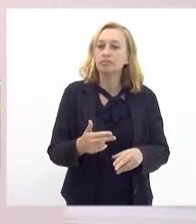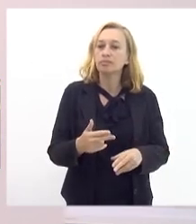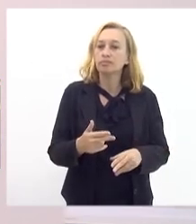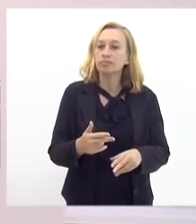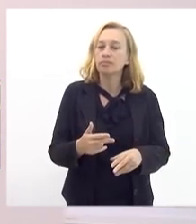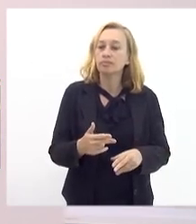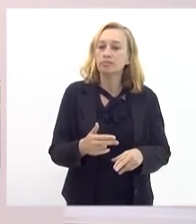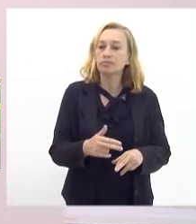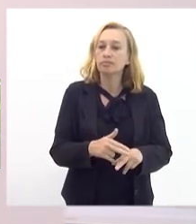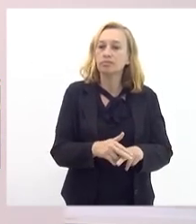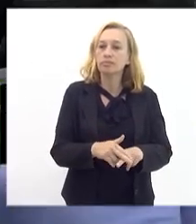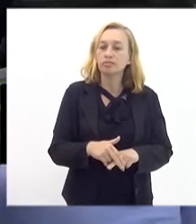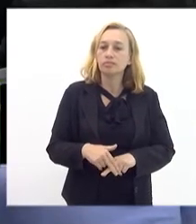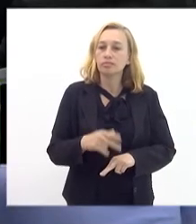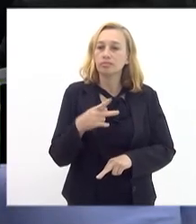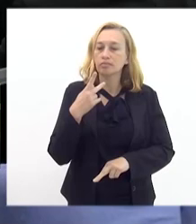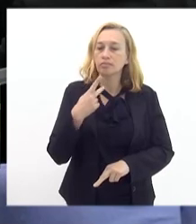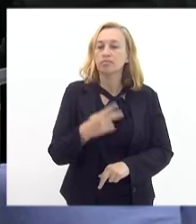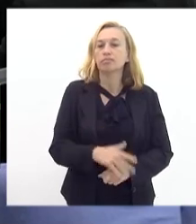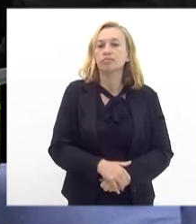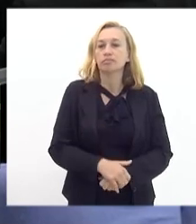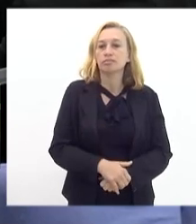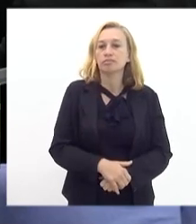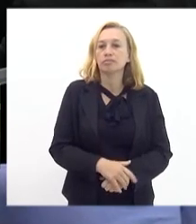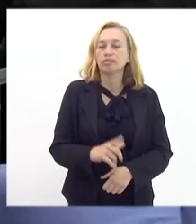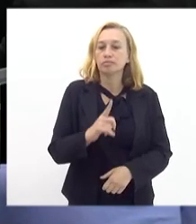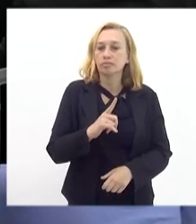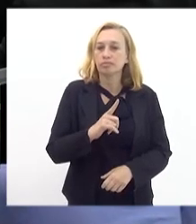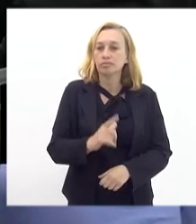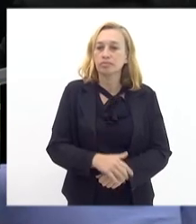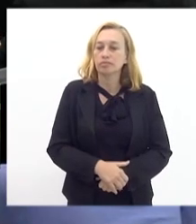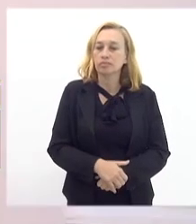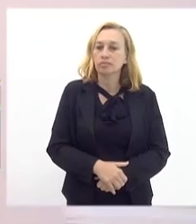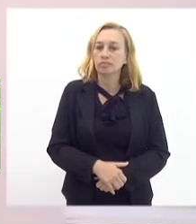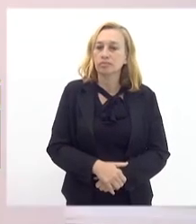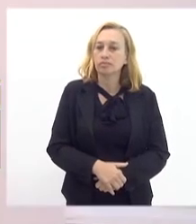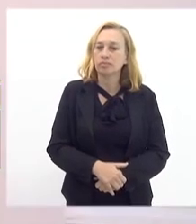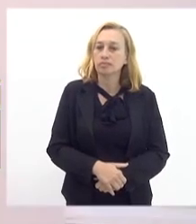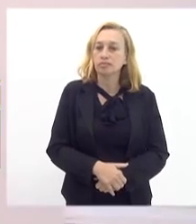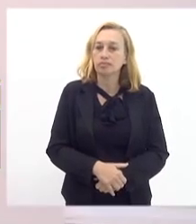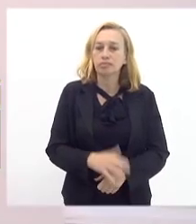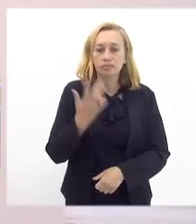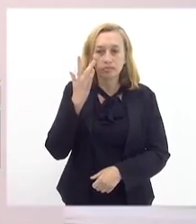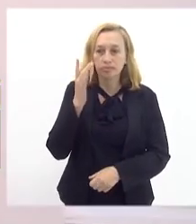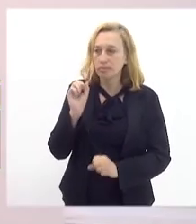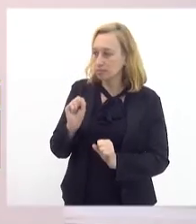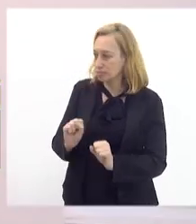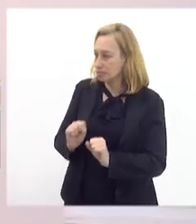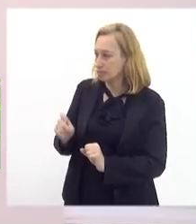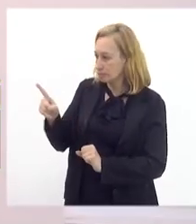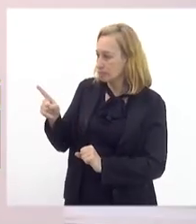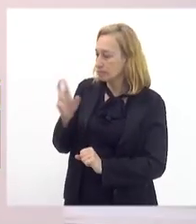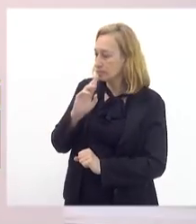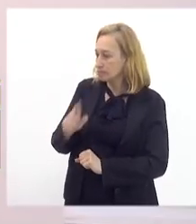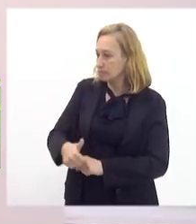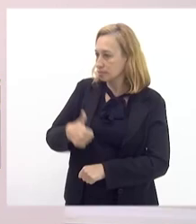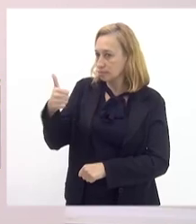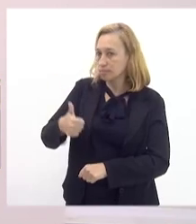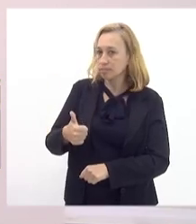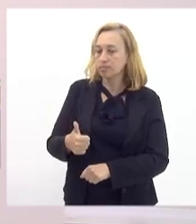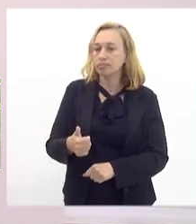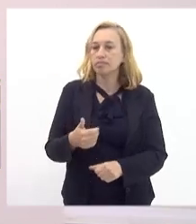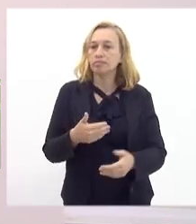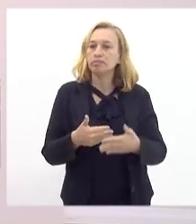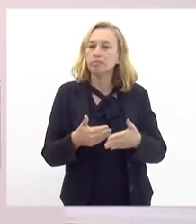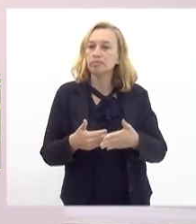nenhuma local tem uma tem uma possível que tenho a questão acho que precisa poder responder também mas mais profundidade Mas fica a